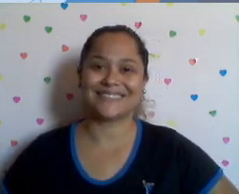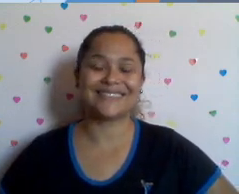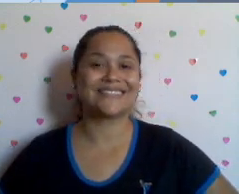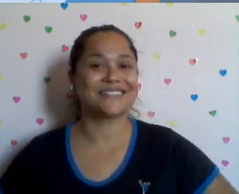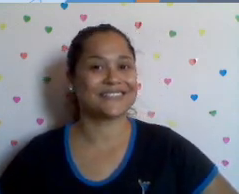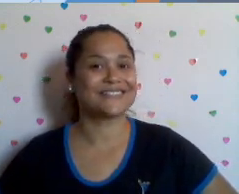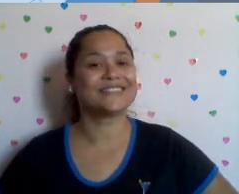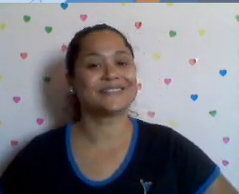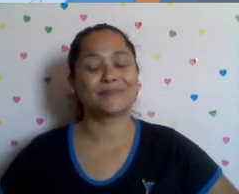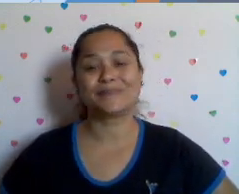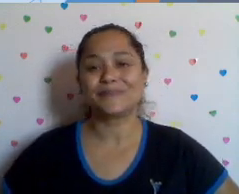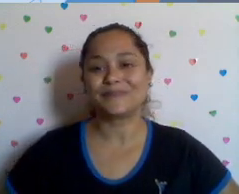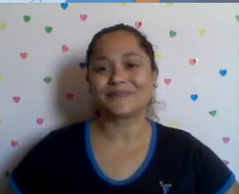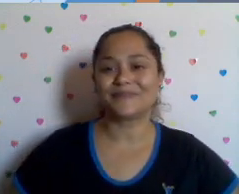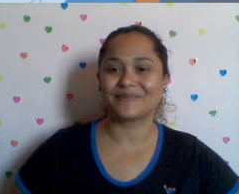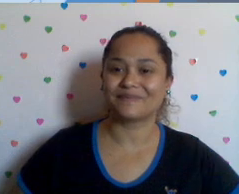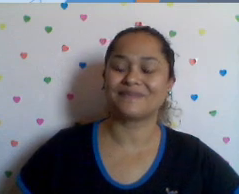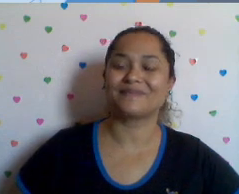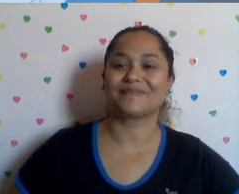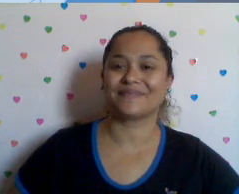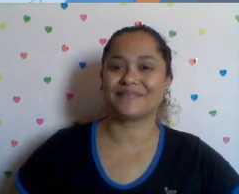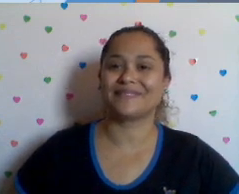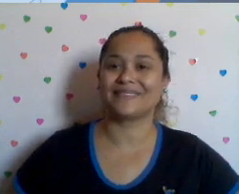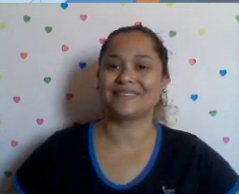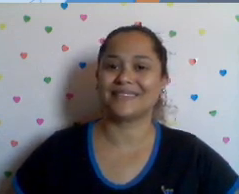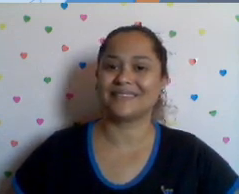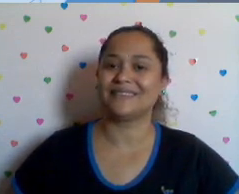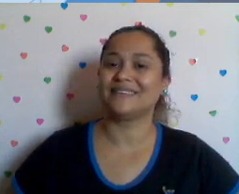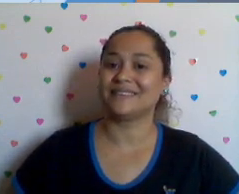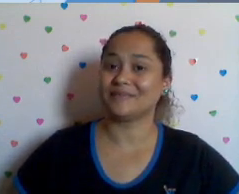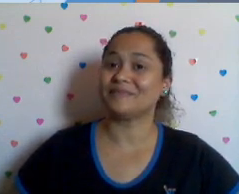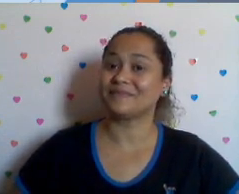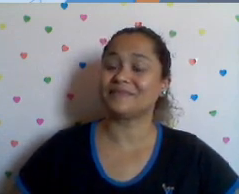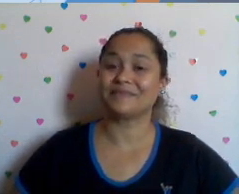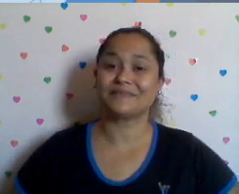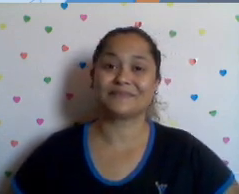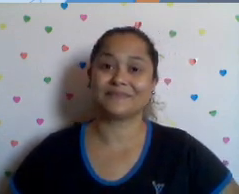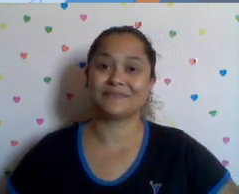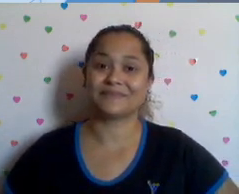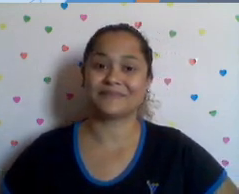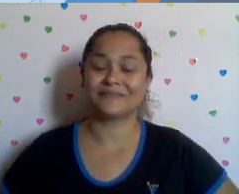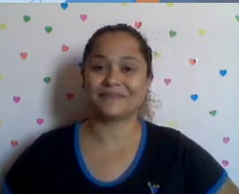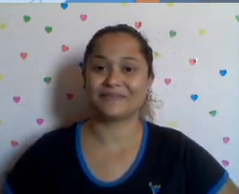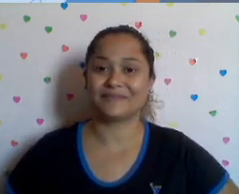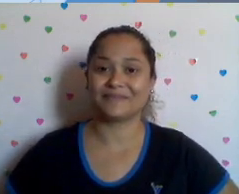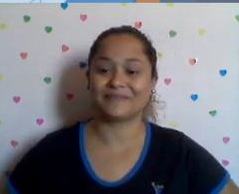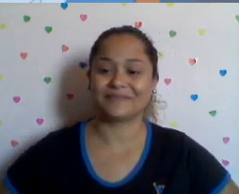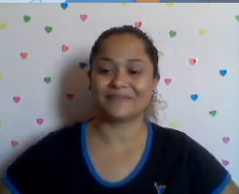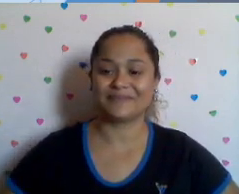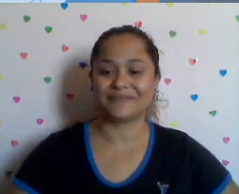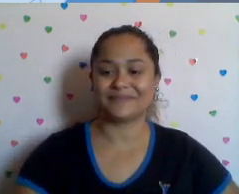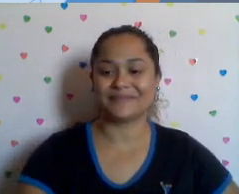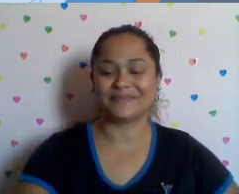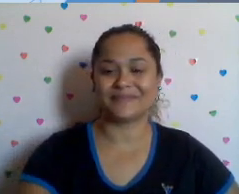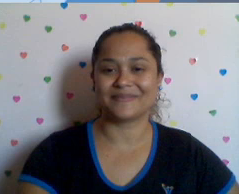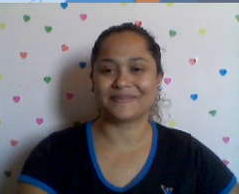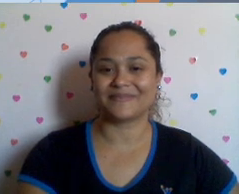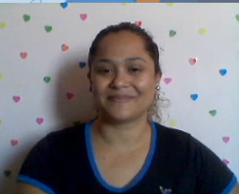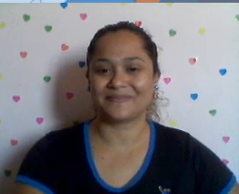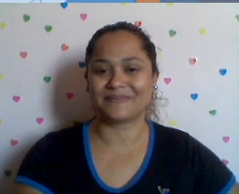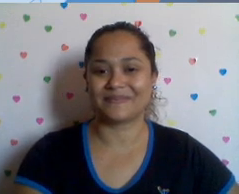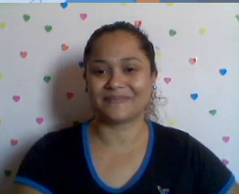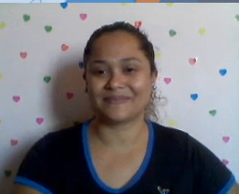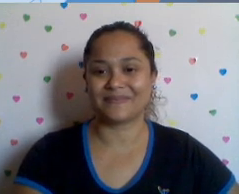lua cheia e também o sol. Com todas as formas eu posso construir